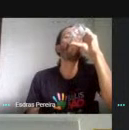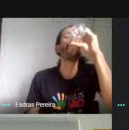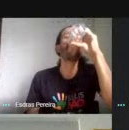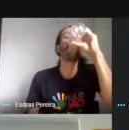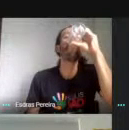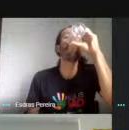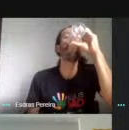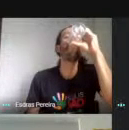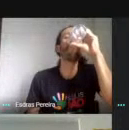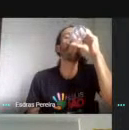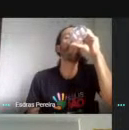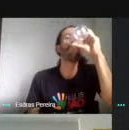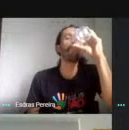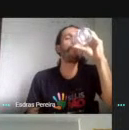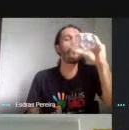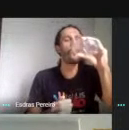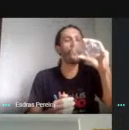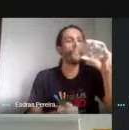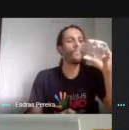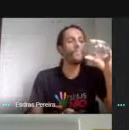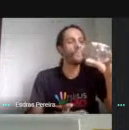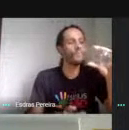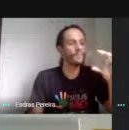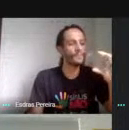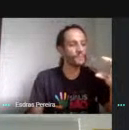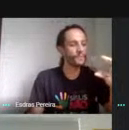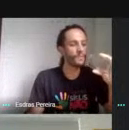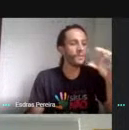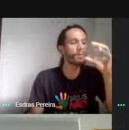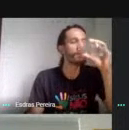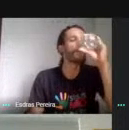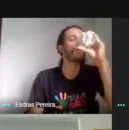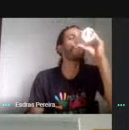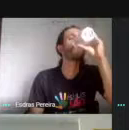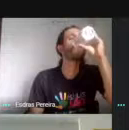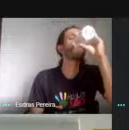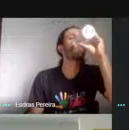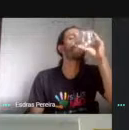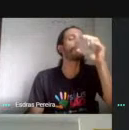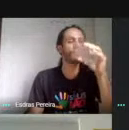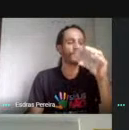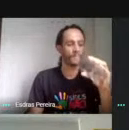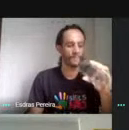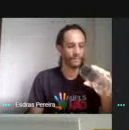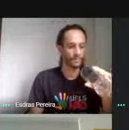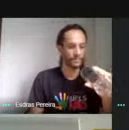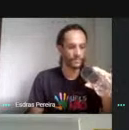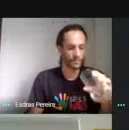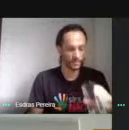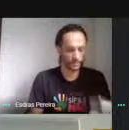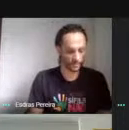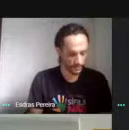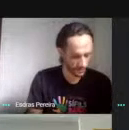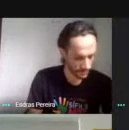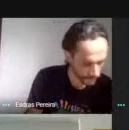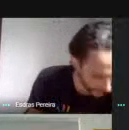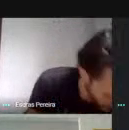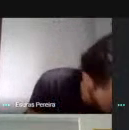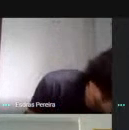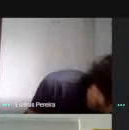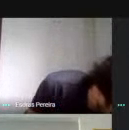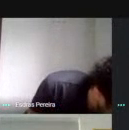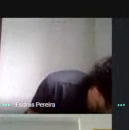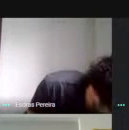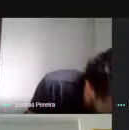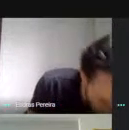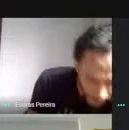masculina. Então, quando a gente fala que é um desafio, justamente, por quê? Se nós sabemos o que